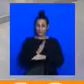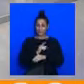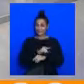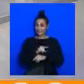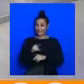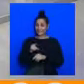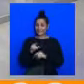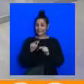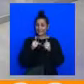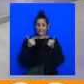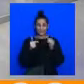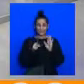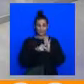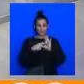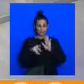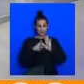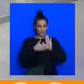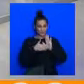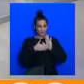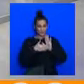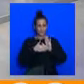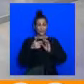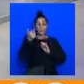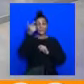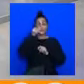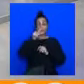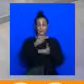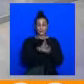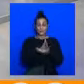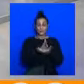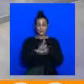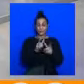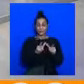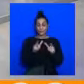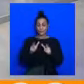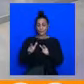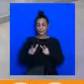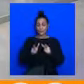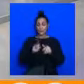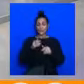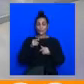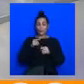E aí, a sorte estava na sua aposta. Após a apuração, é só conferir